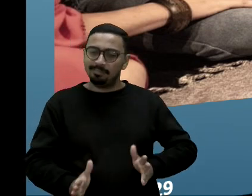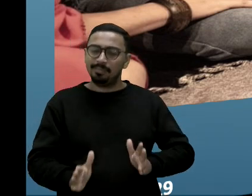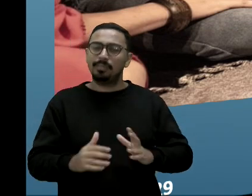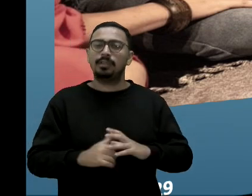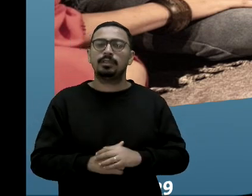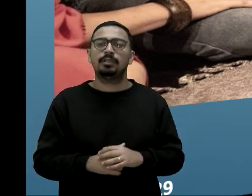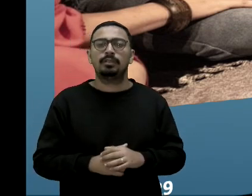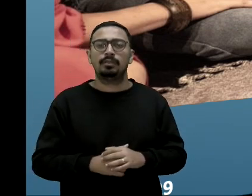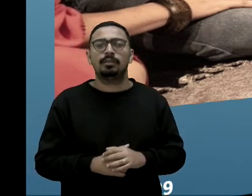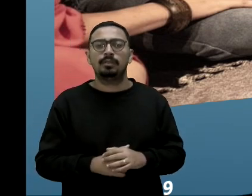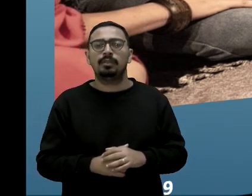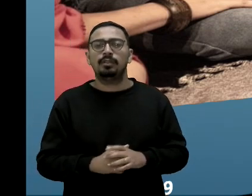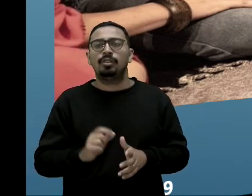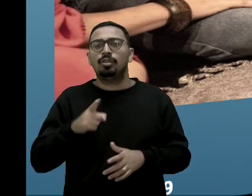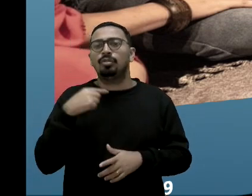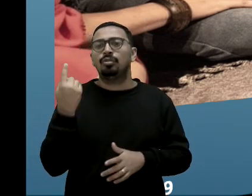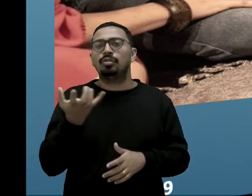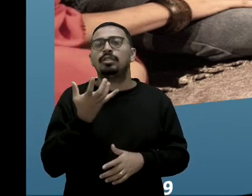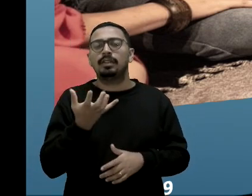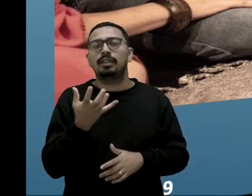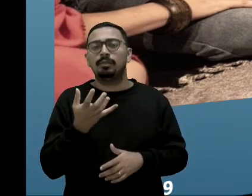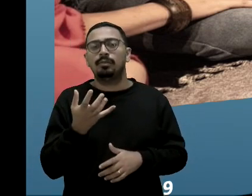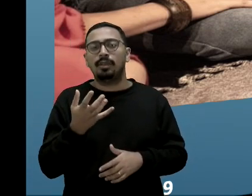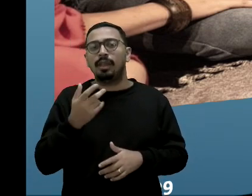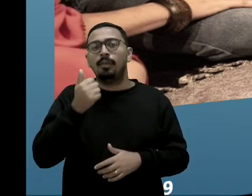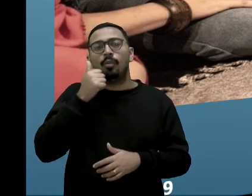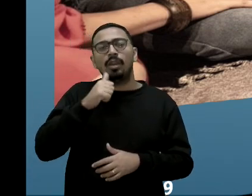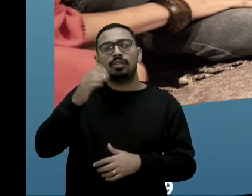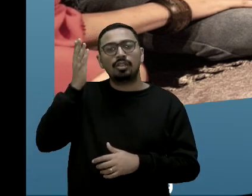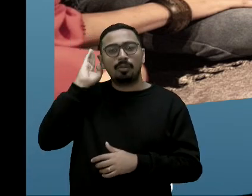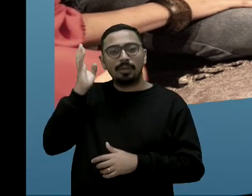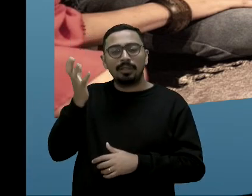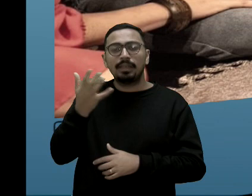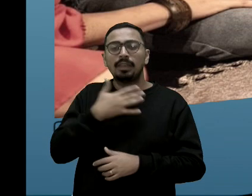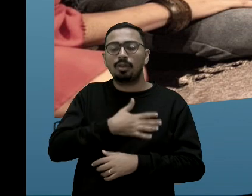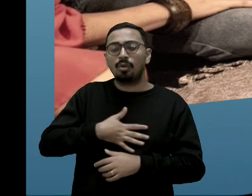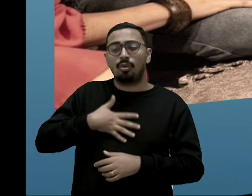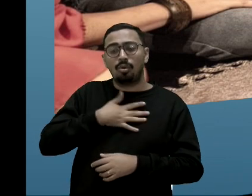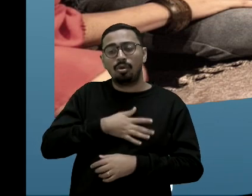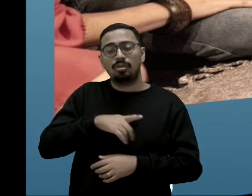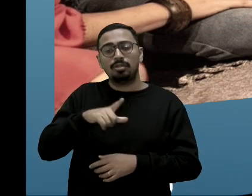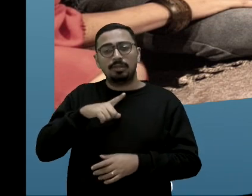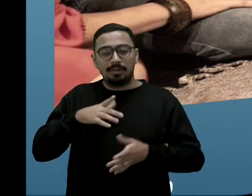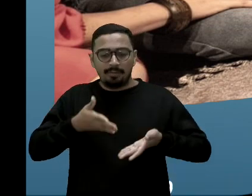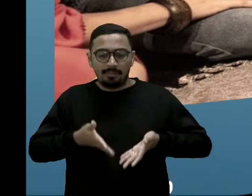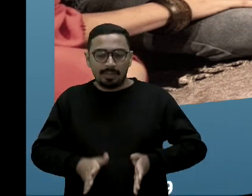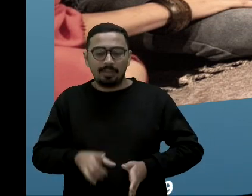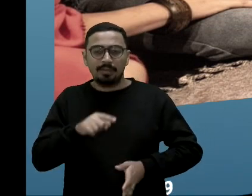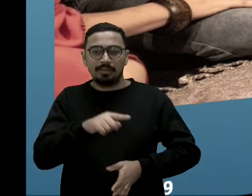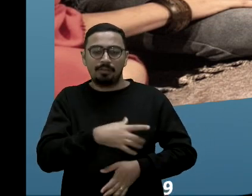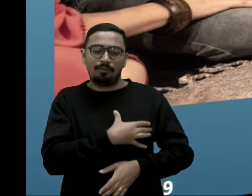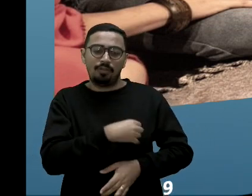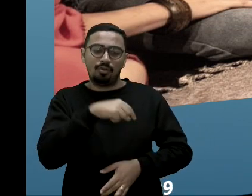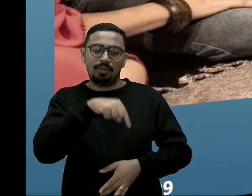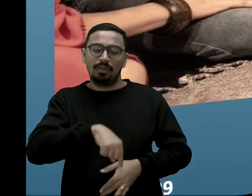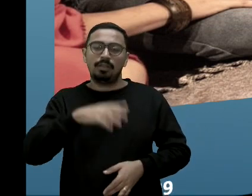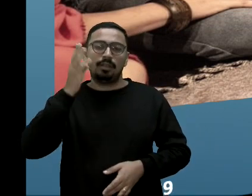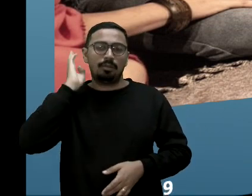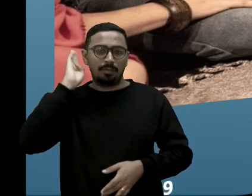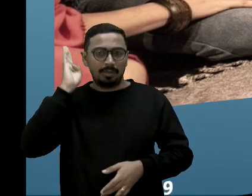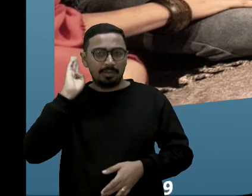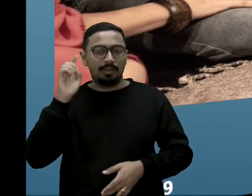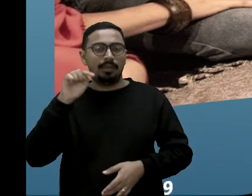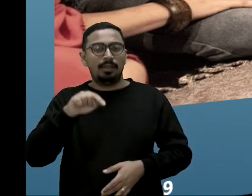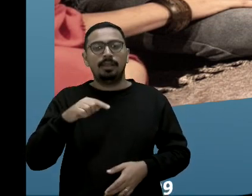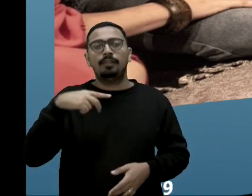tenha desejo de dar à luz aqui na nossa maternidade. E eu acredito muito, vereadora Thalita, Elisa